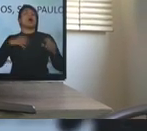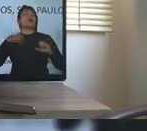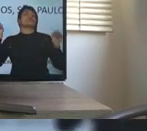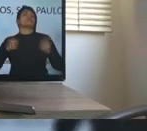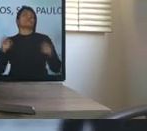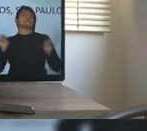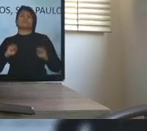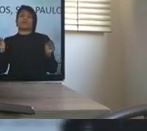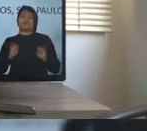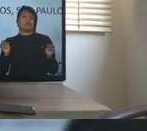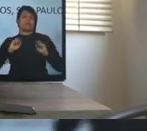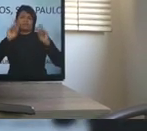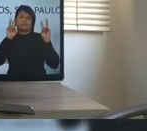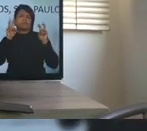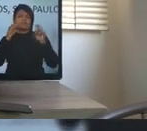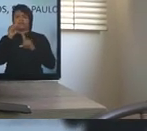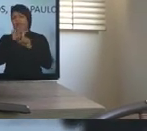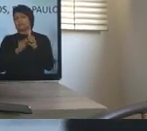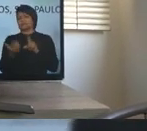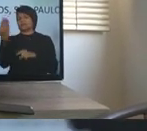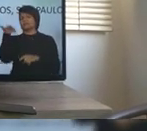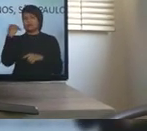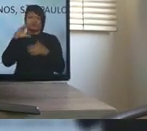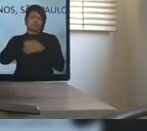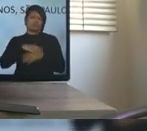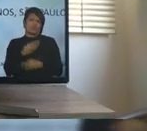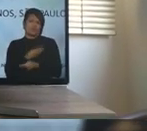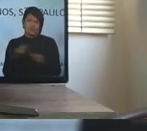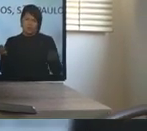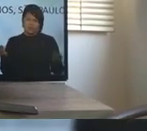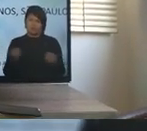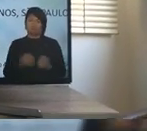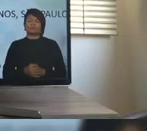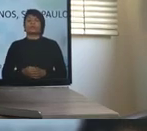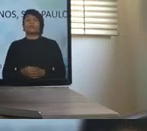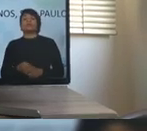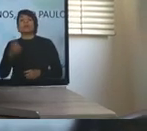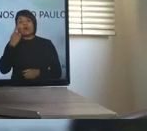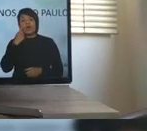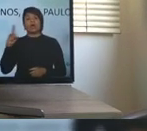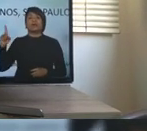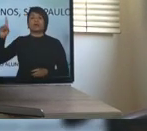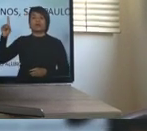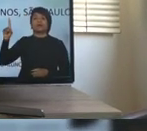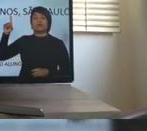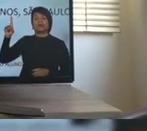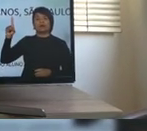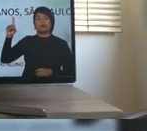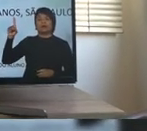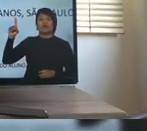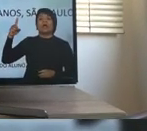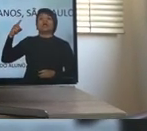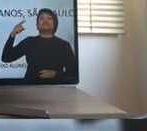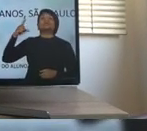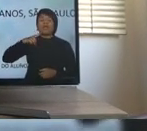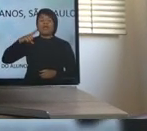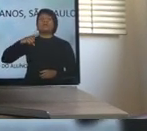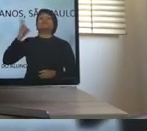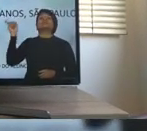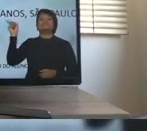vocês publicaram no mês passado. Olha lá o início da nossa carta.